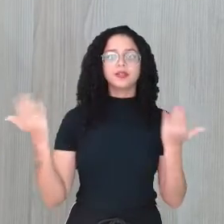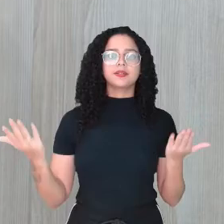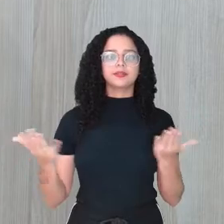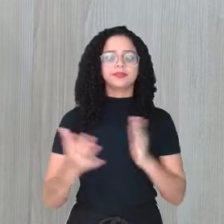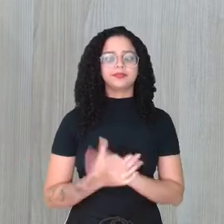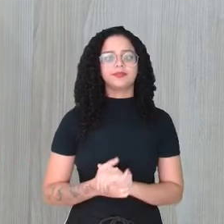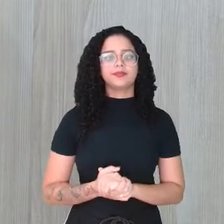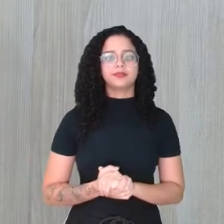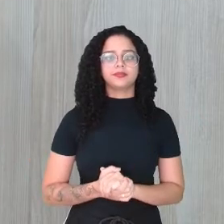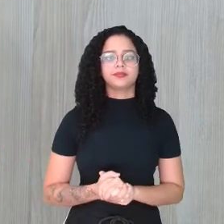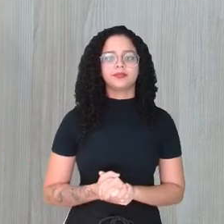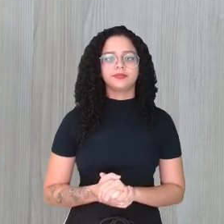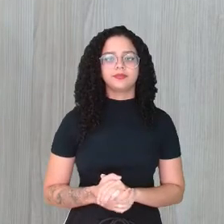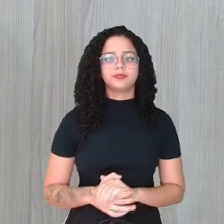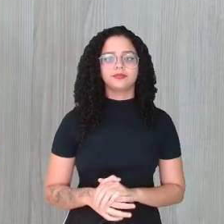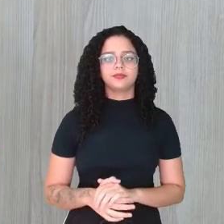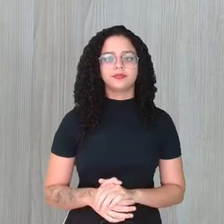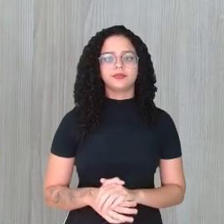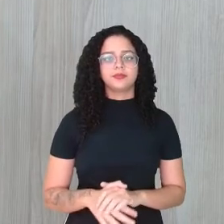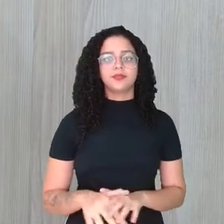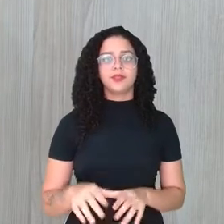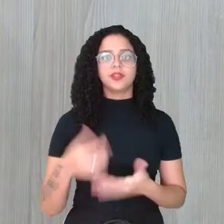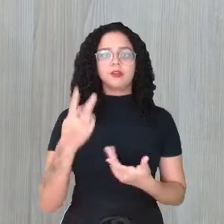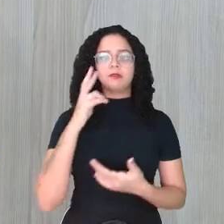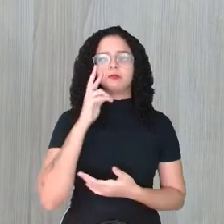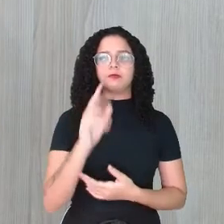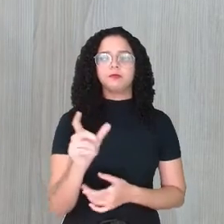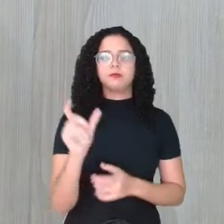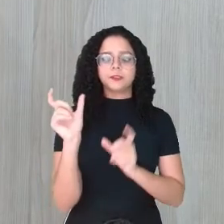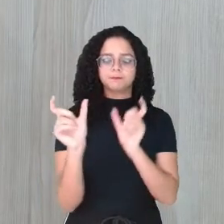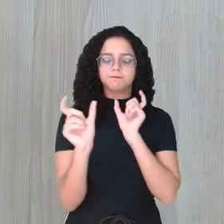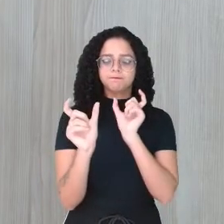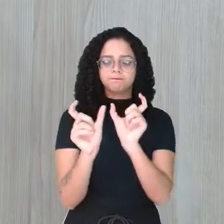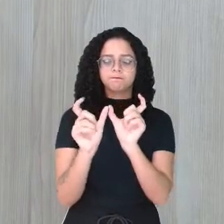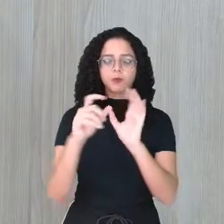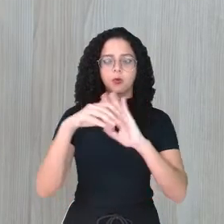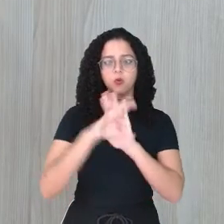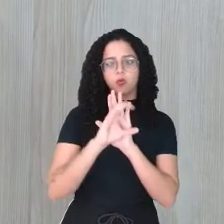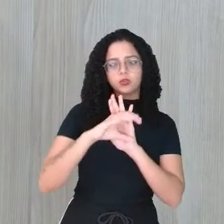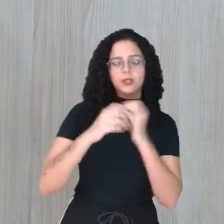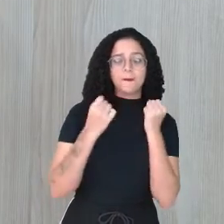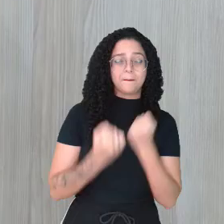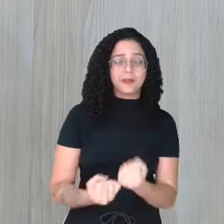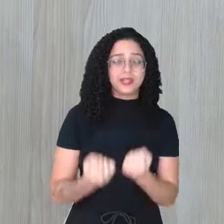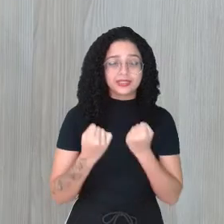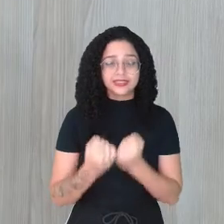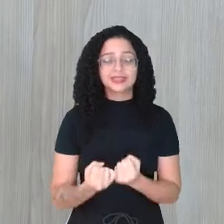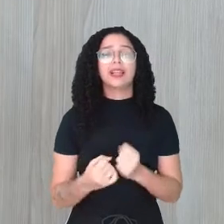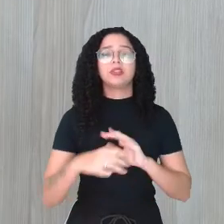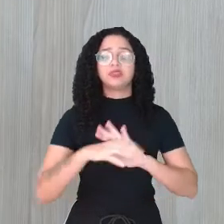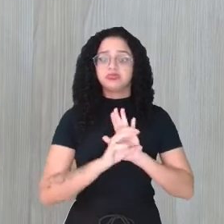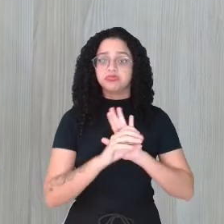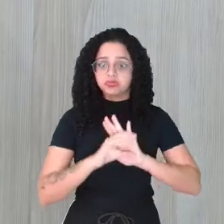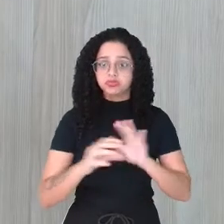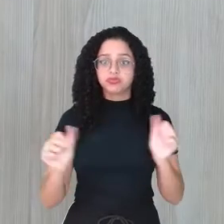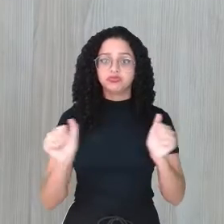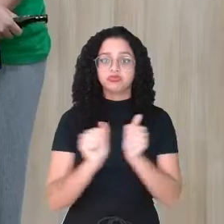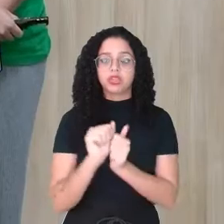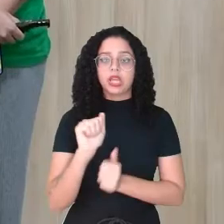tá? Então, olha aí como é pesado, né? Como é importante esse conceito de ecologia aí, junto de agro, né,